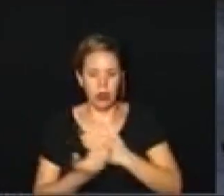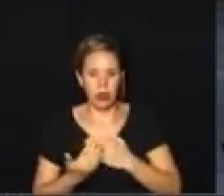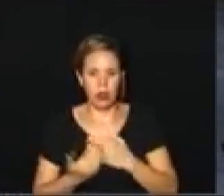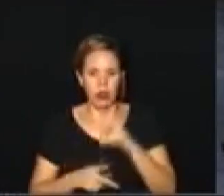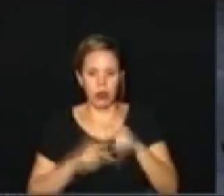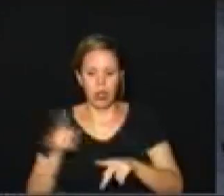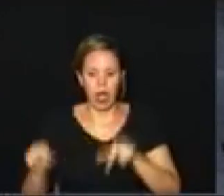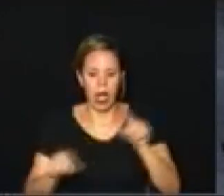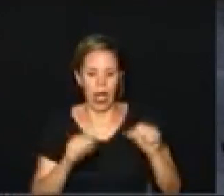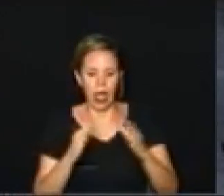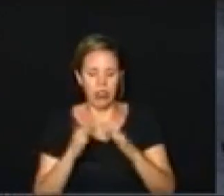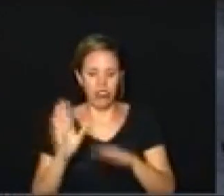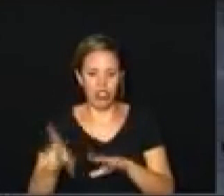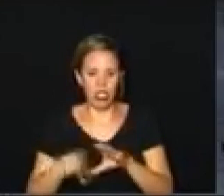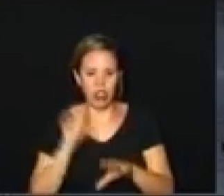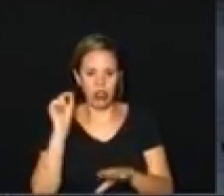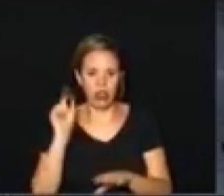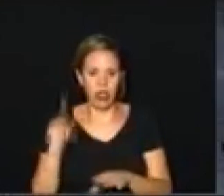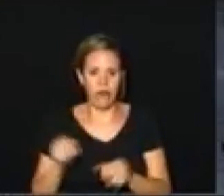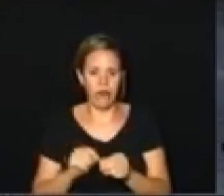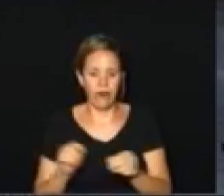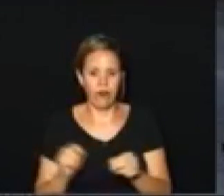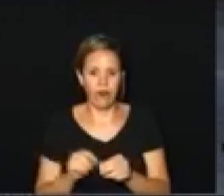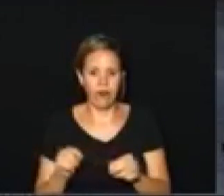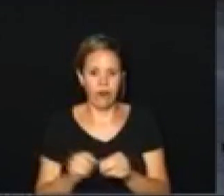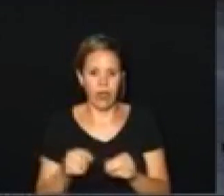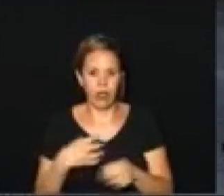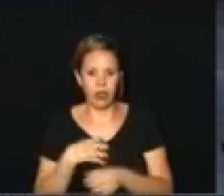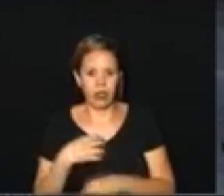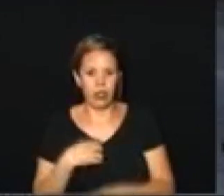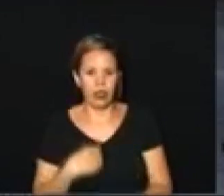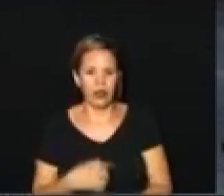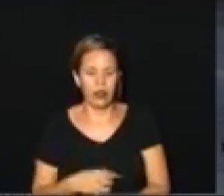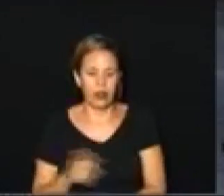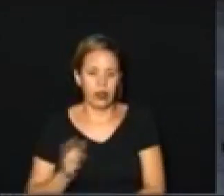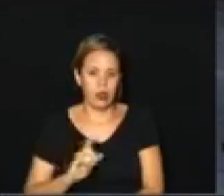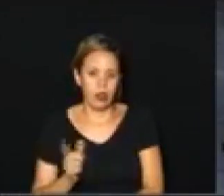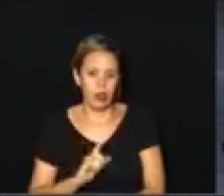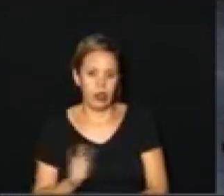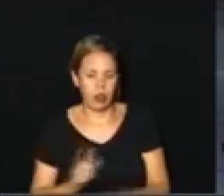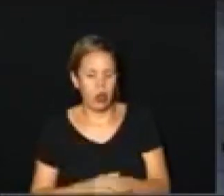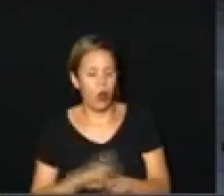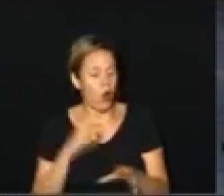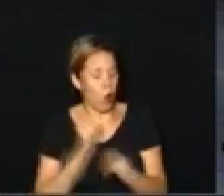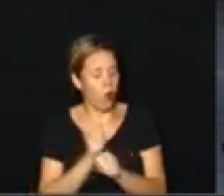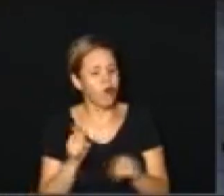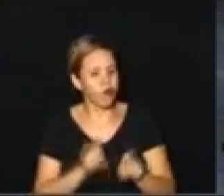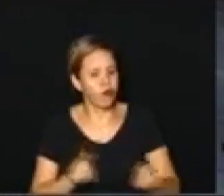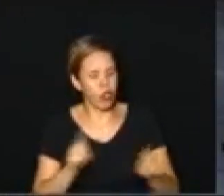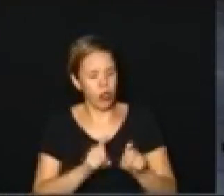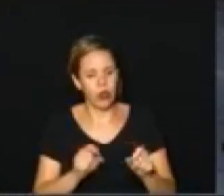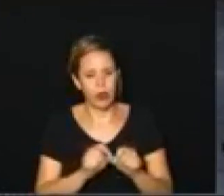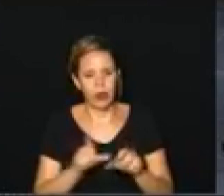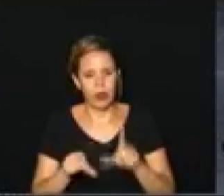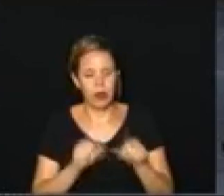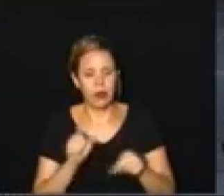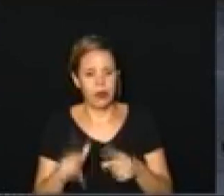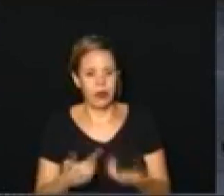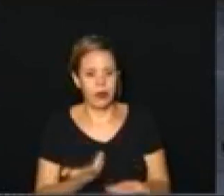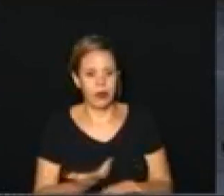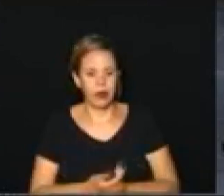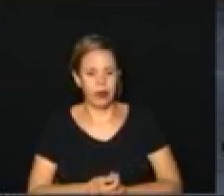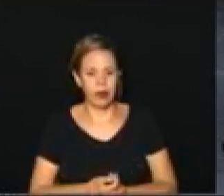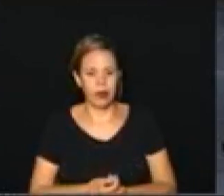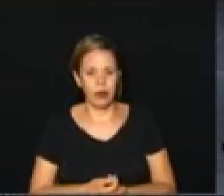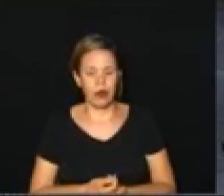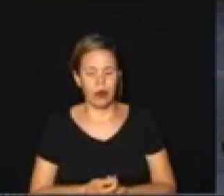está sorteada. Isso é feito de maneira, obviamente, é um computador que faz isso, não é? E nós vamos